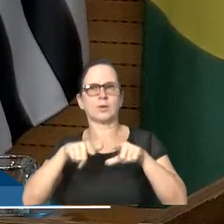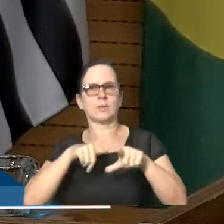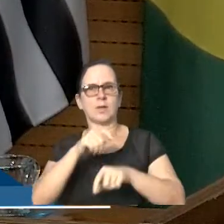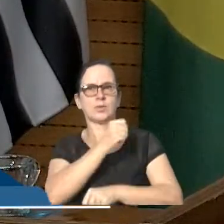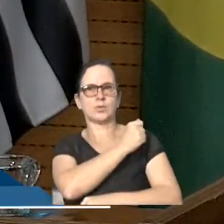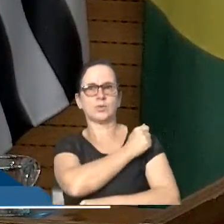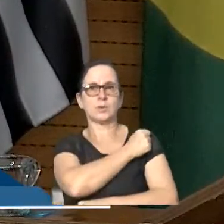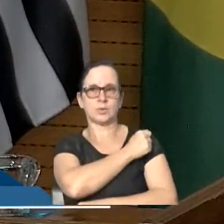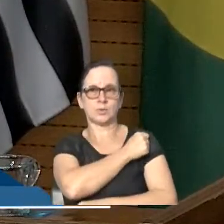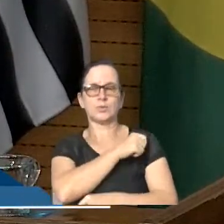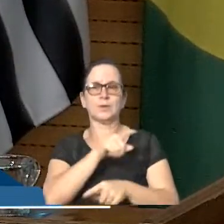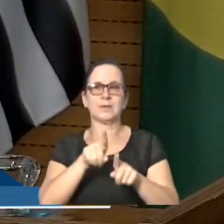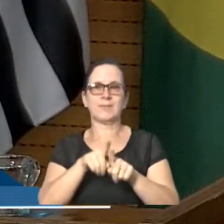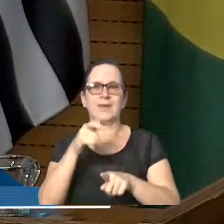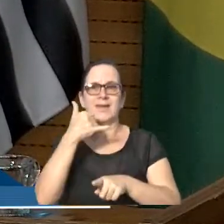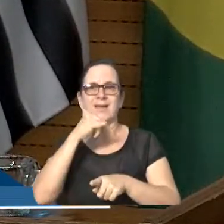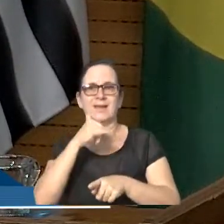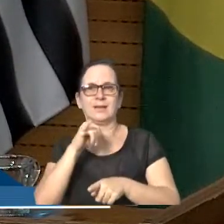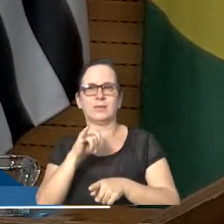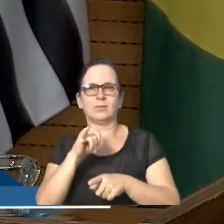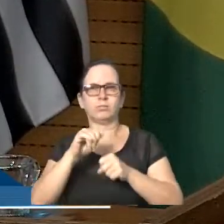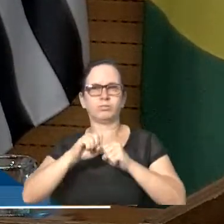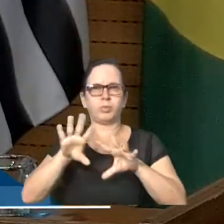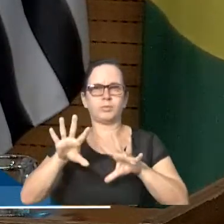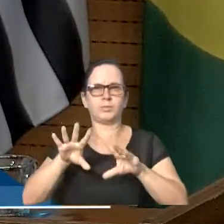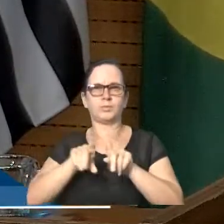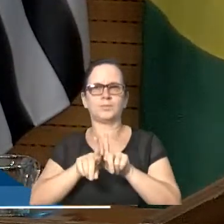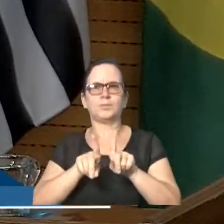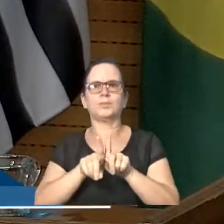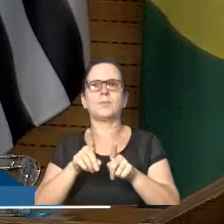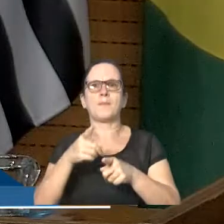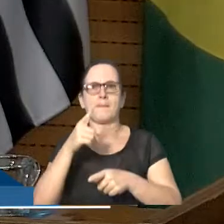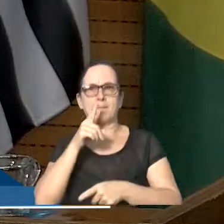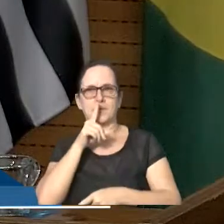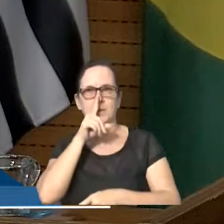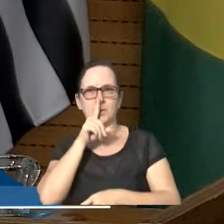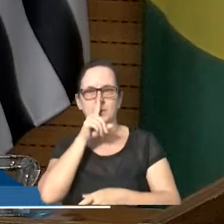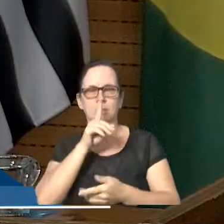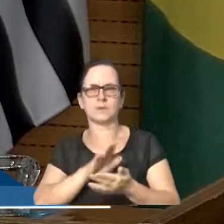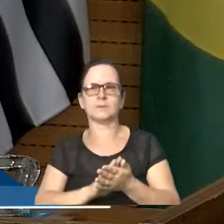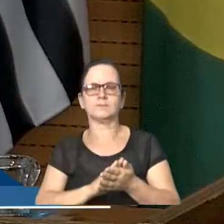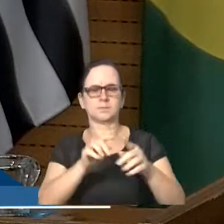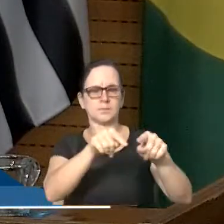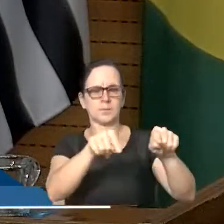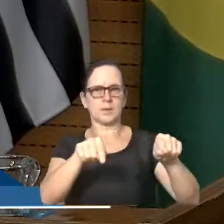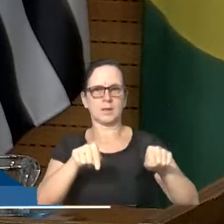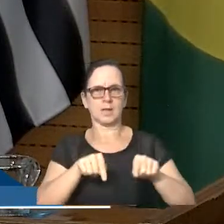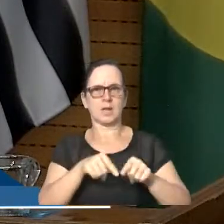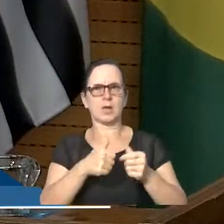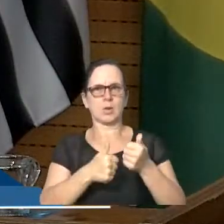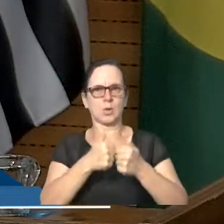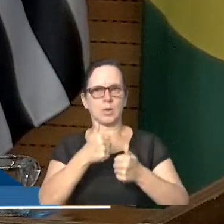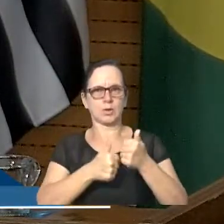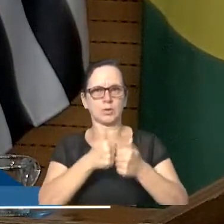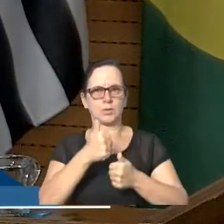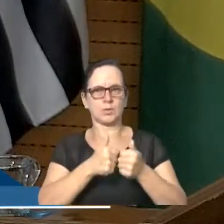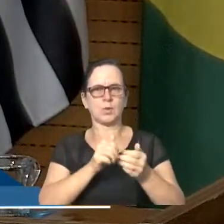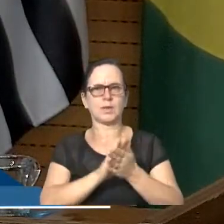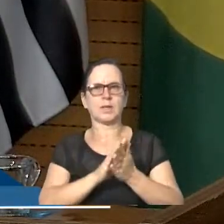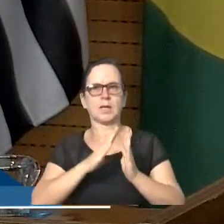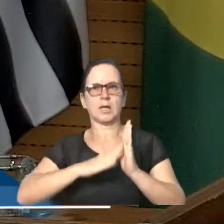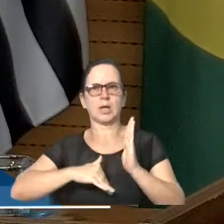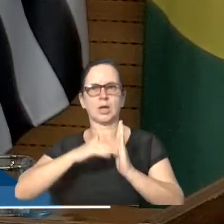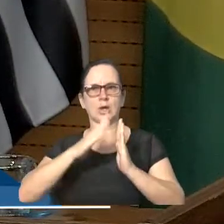lado, pasmem, a quadra de esportes, ela está sendo feita, senhor presidente, Ricardo, apenas a pintura